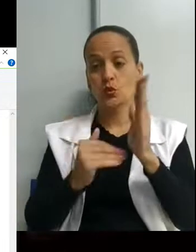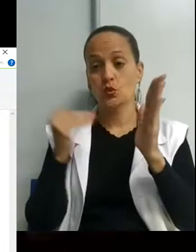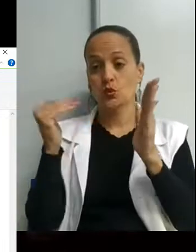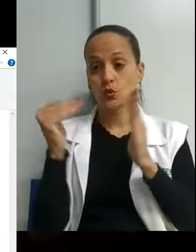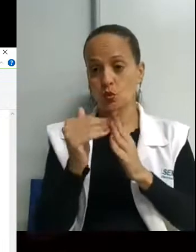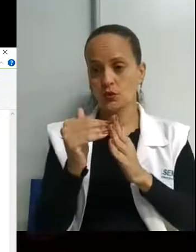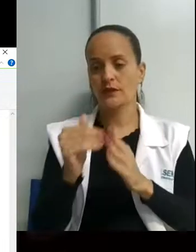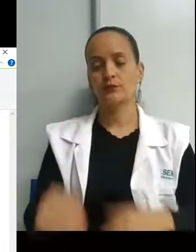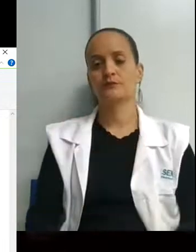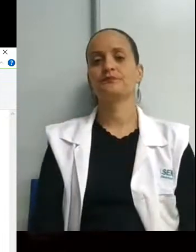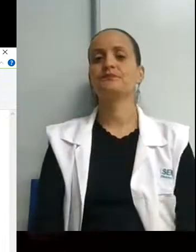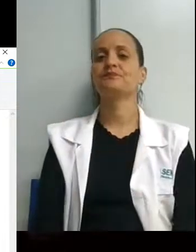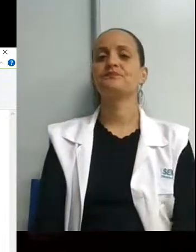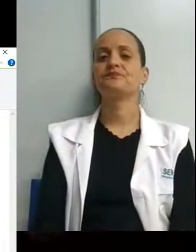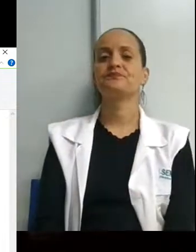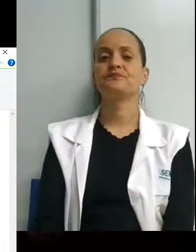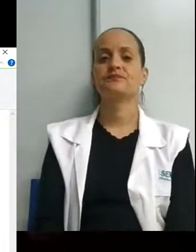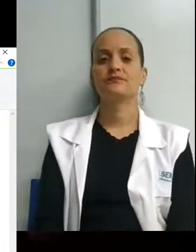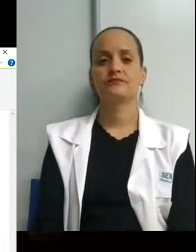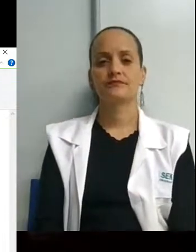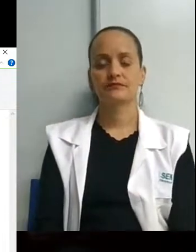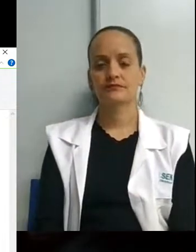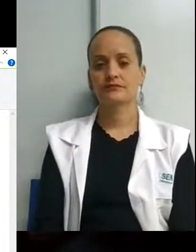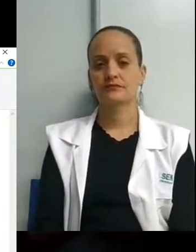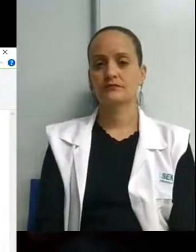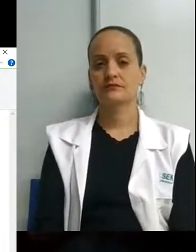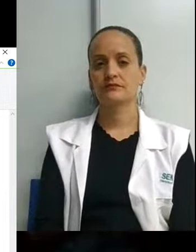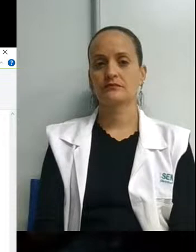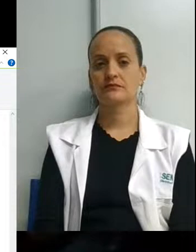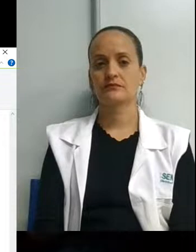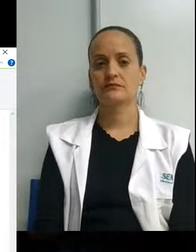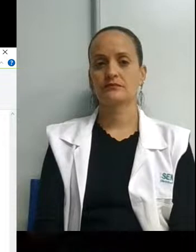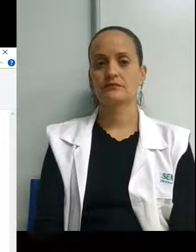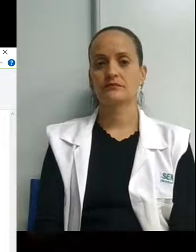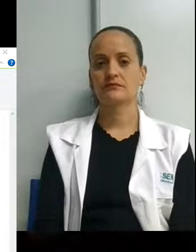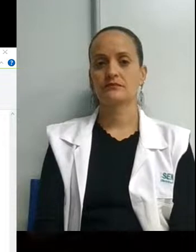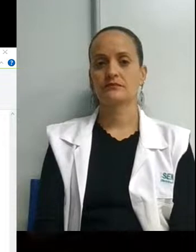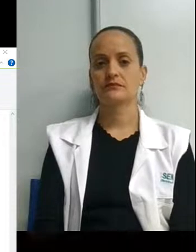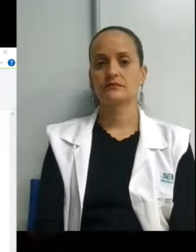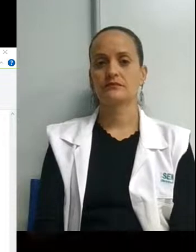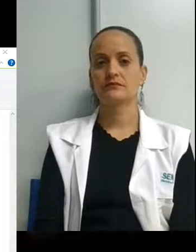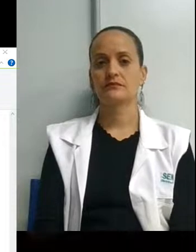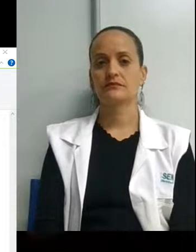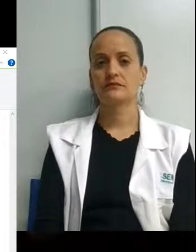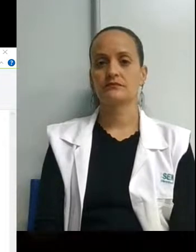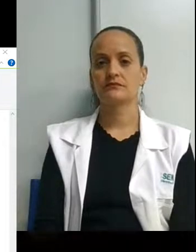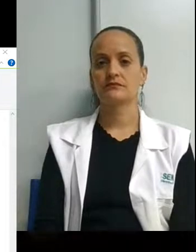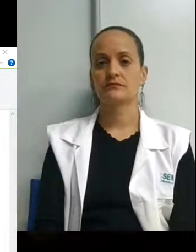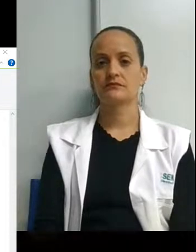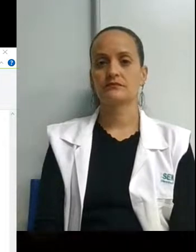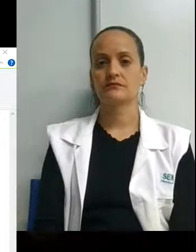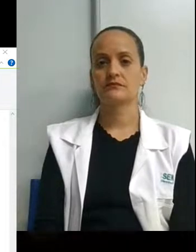27,37. Com isso, eu vou ter quem? A corrente total. Vamos fazer aqui, ó.